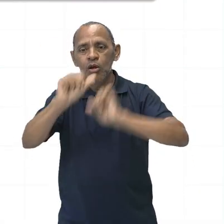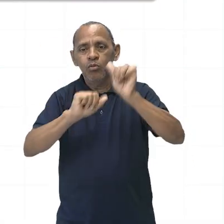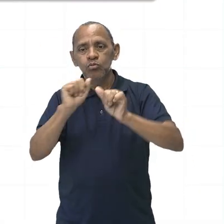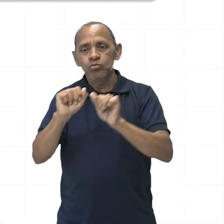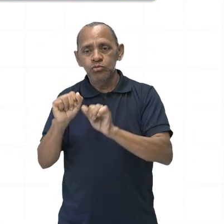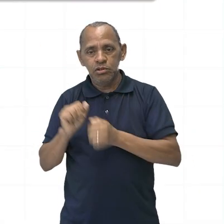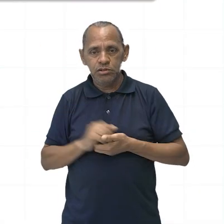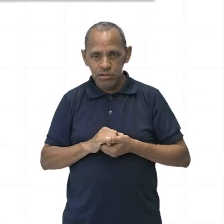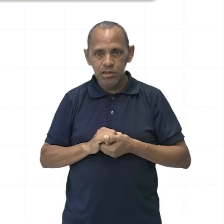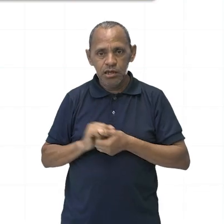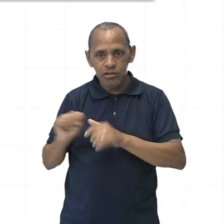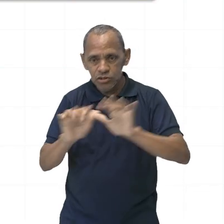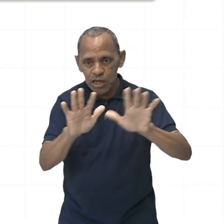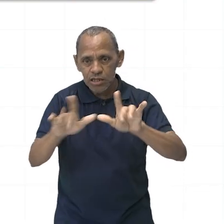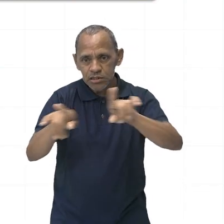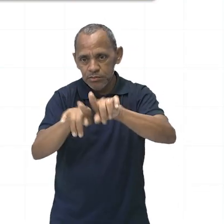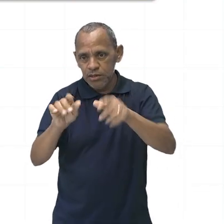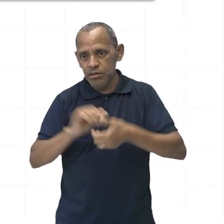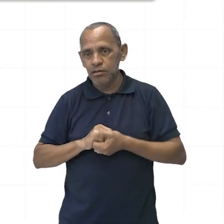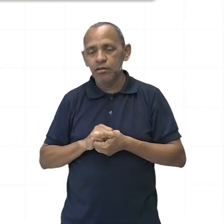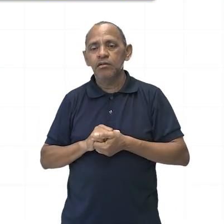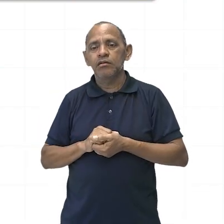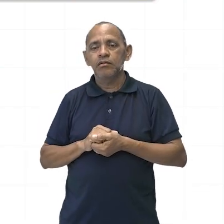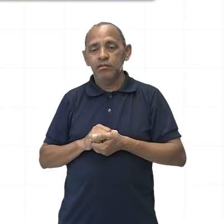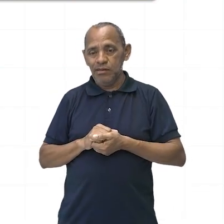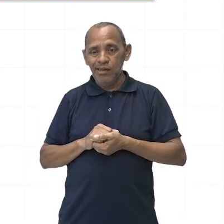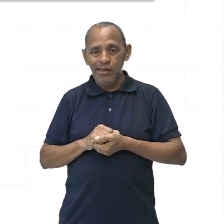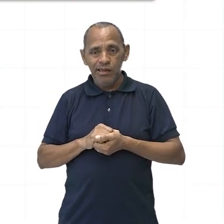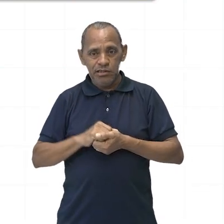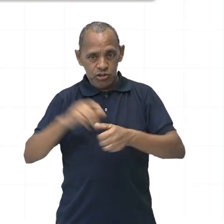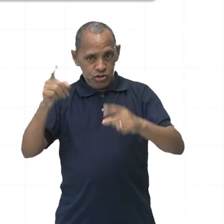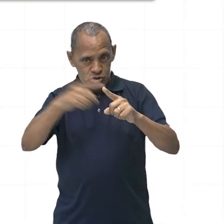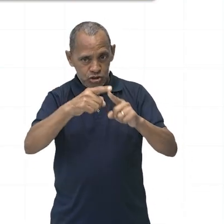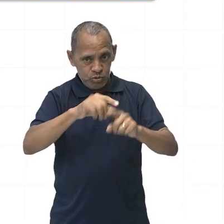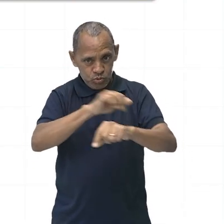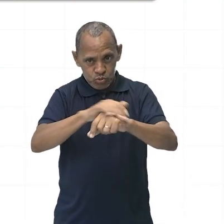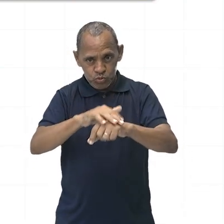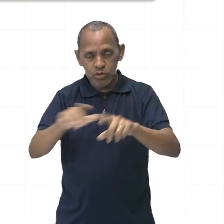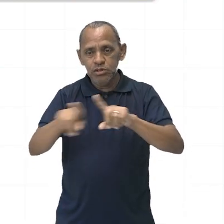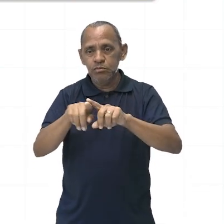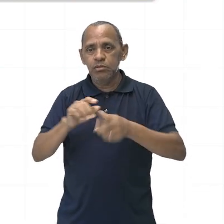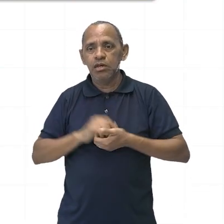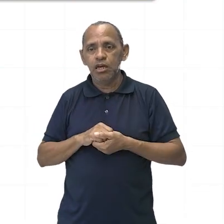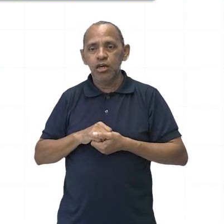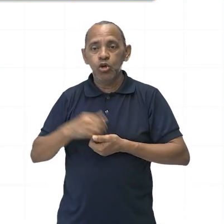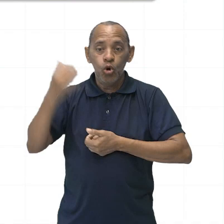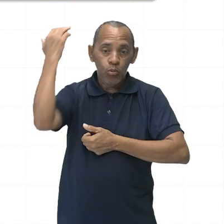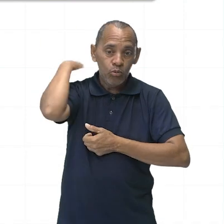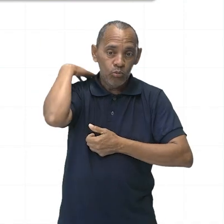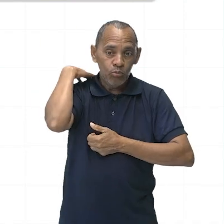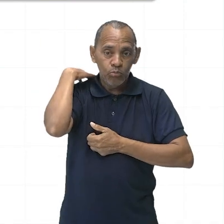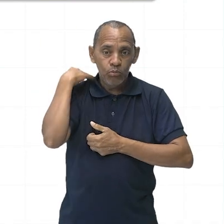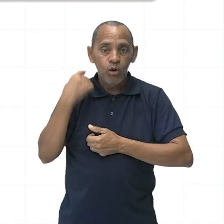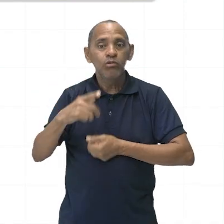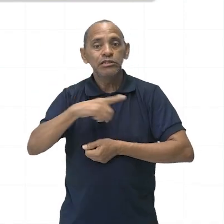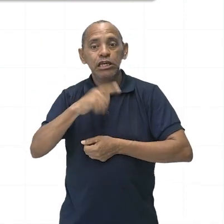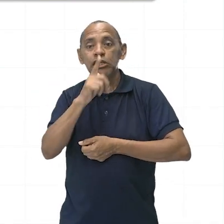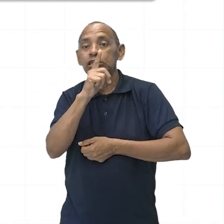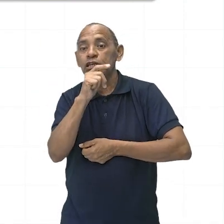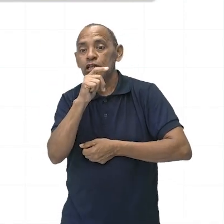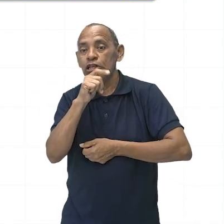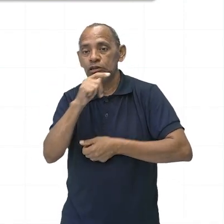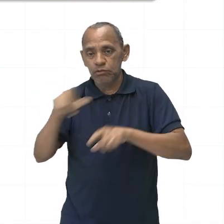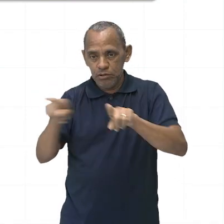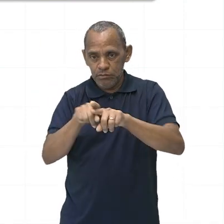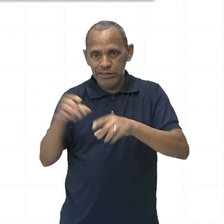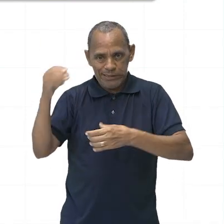Essa condição, chamada de fibrose cística, ocorre o quê? Que vai ficar cheio de líquido, muco, dentro desses alvéolos, o